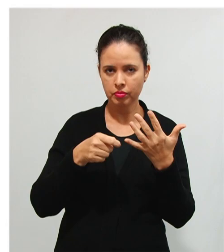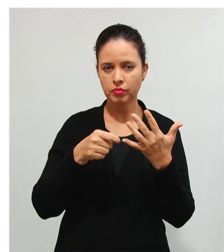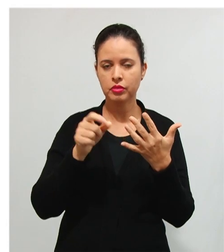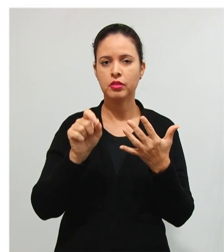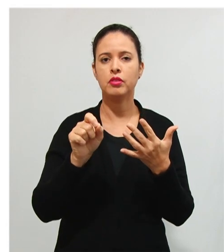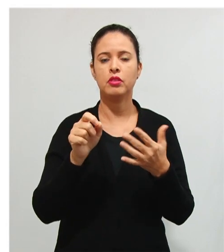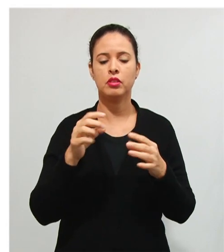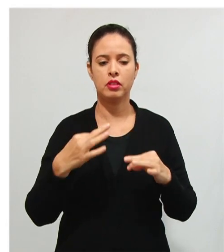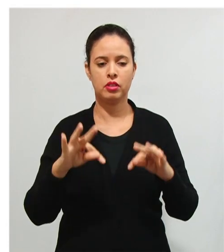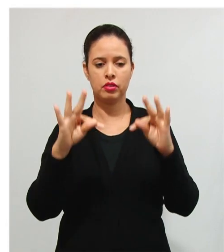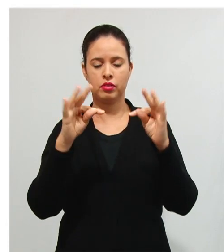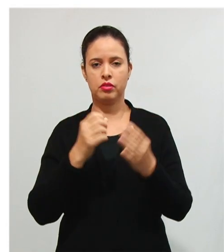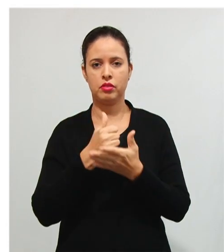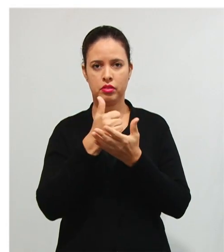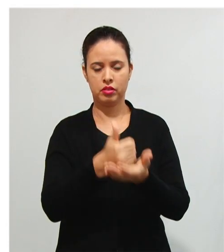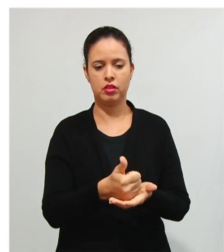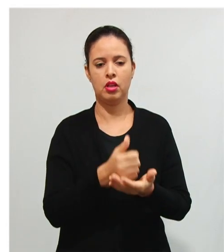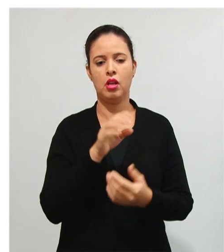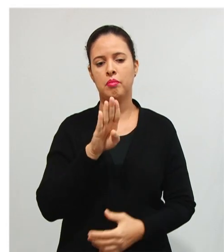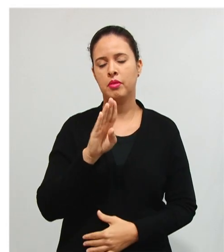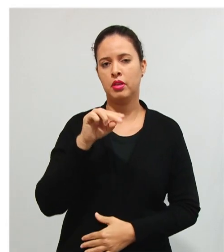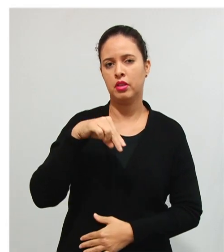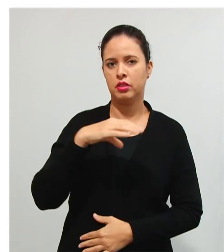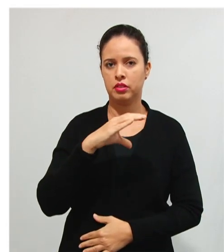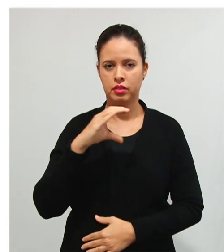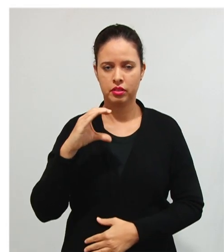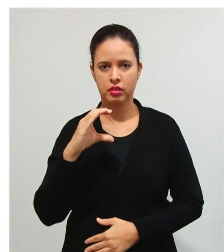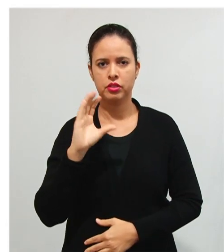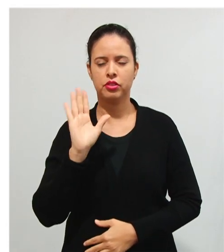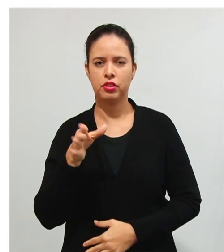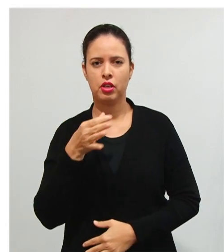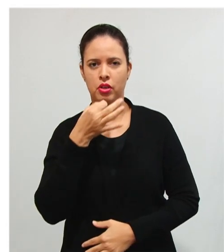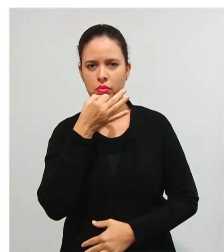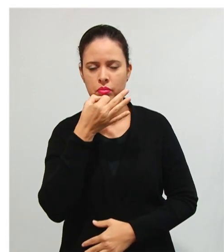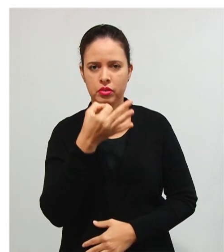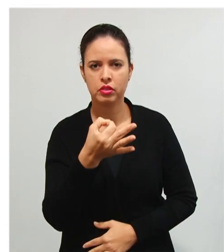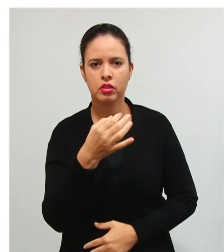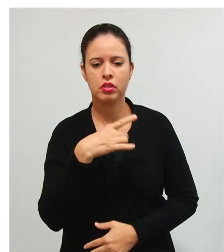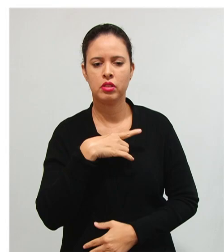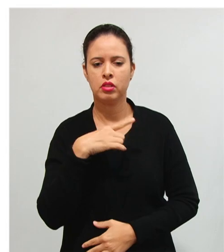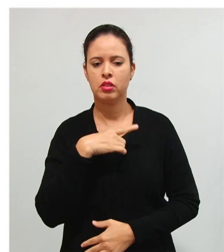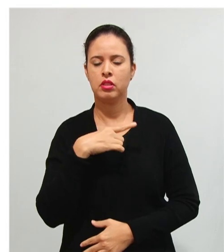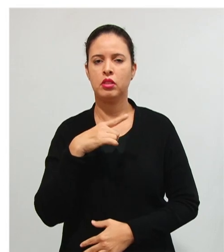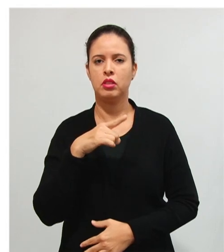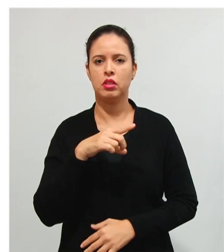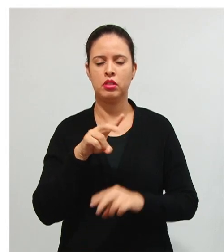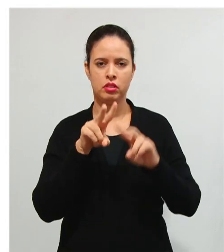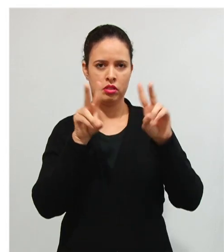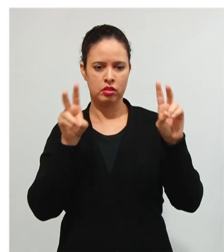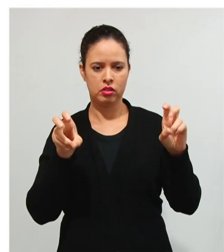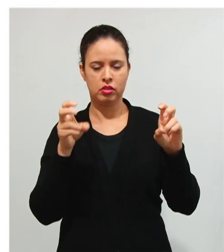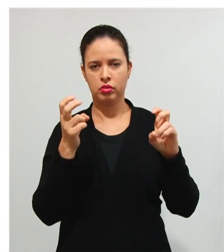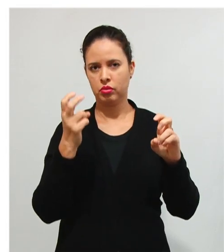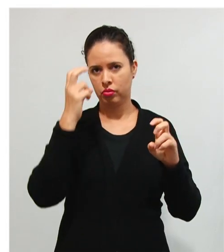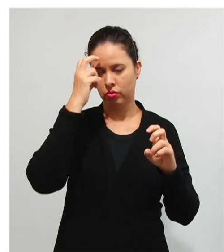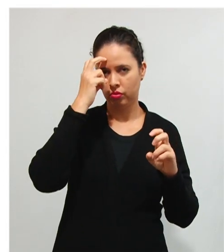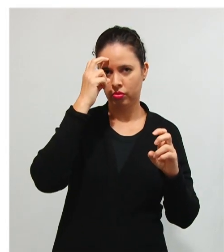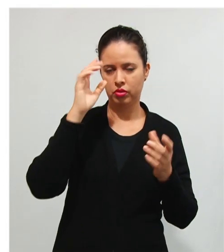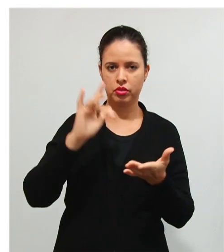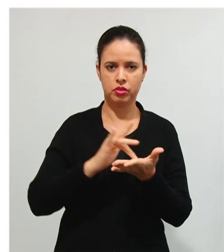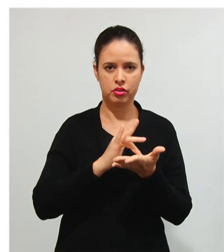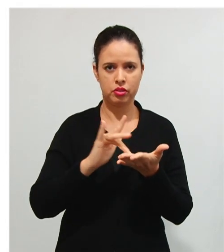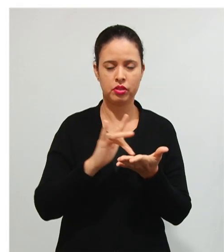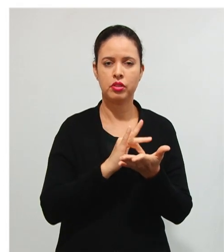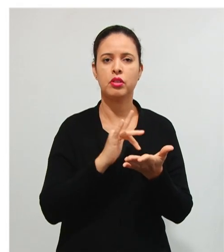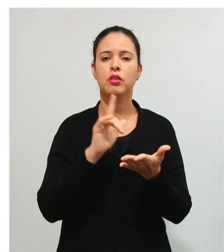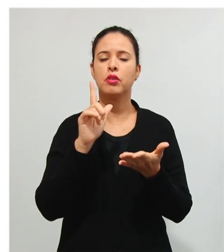inserção das tecnologias lá na BNCC que já comentamos, a temática cultura digital. E a robótica ela pode estar